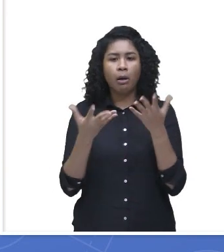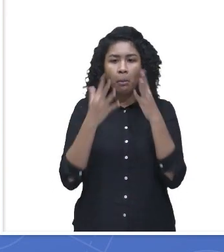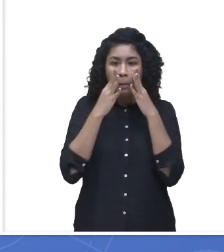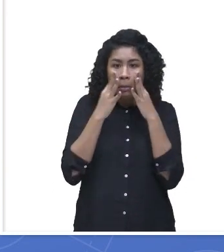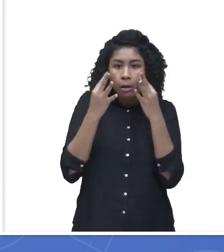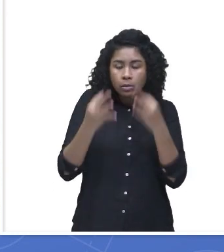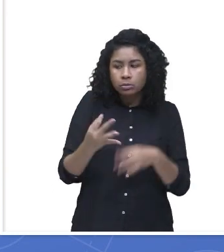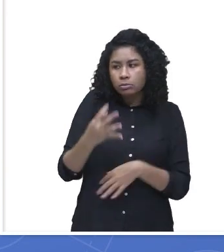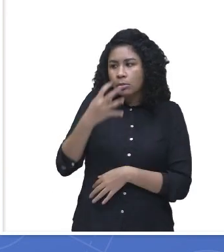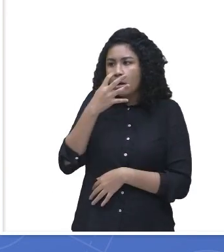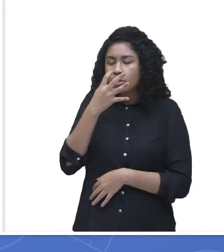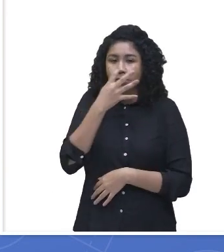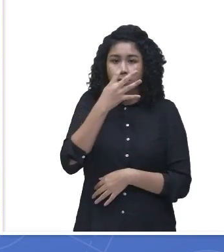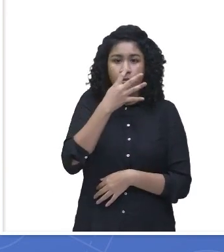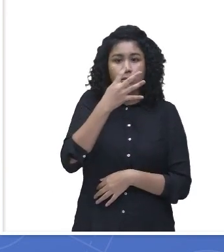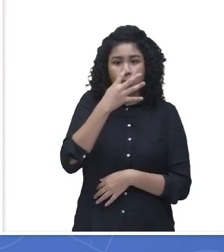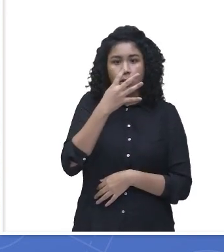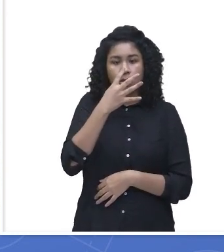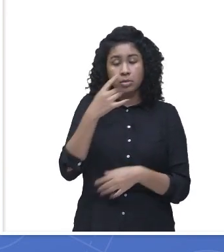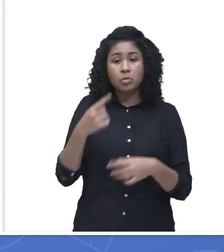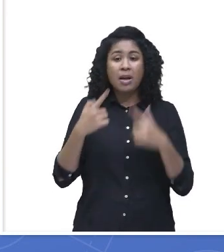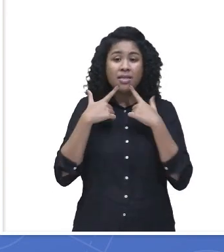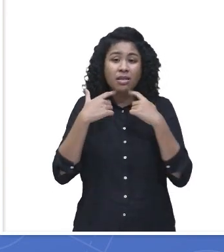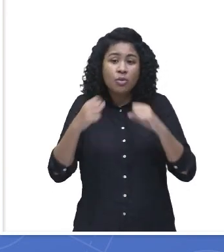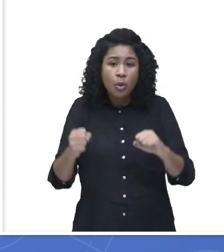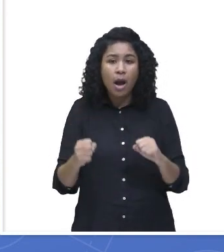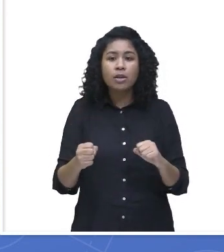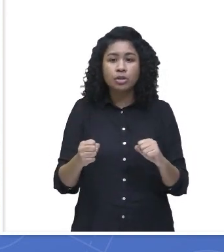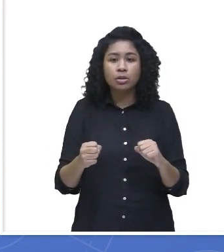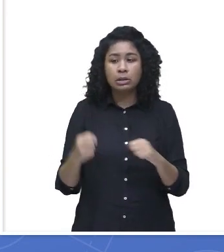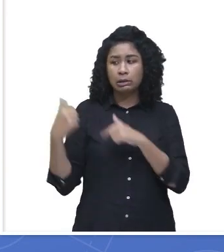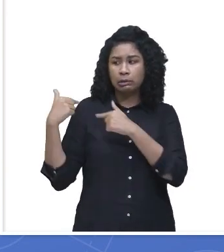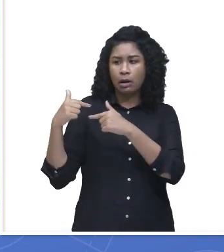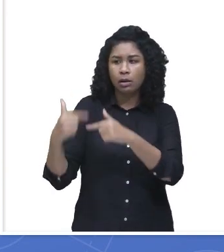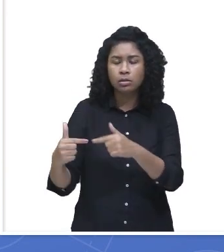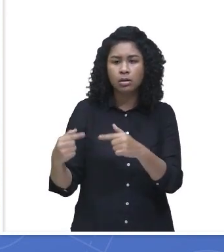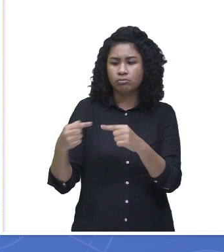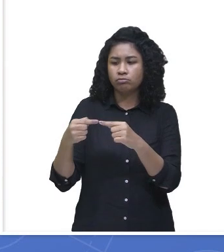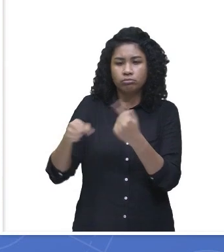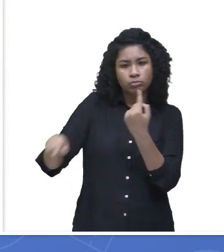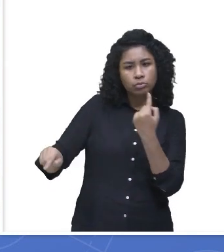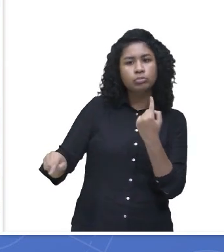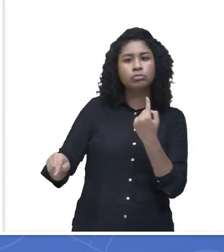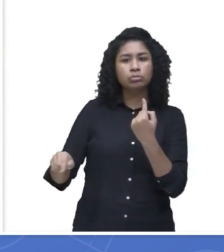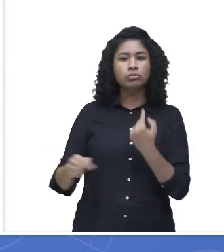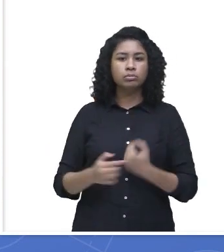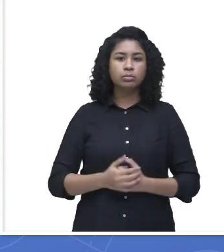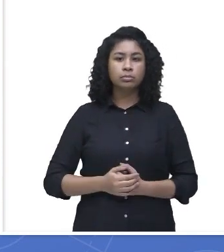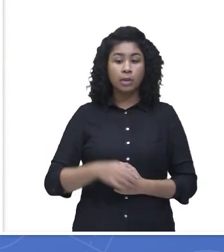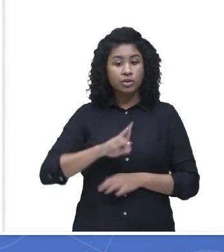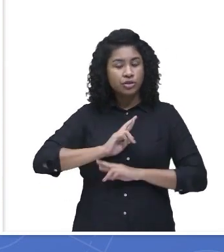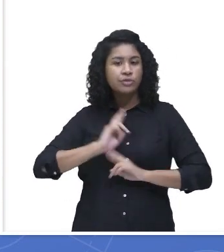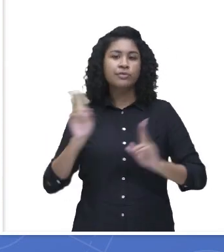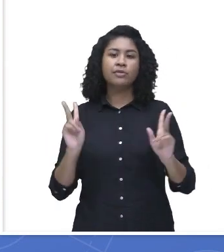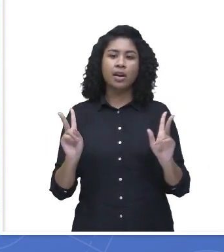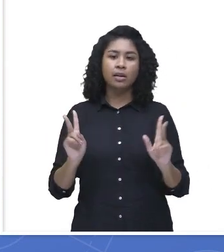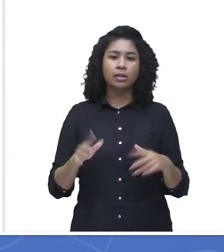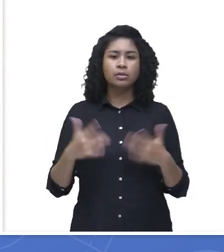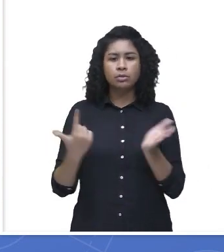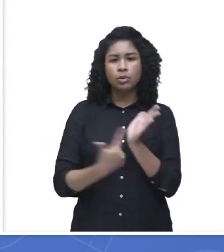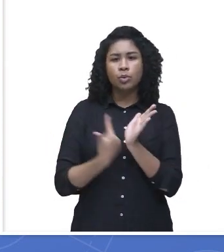do convencional. Então nós vamos ter Augusto dos Anjos publicando apenas uma obra. O único livro do escritor intitulado